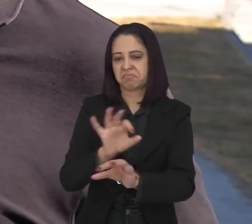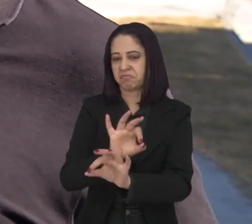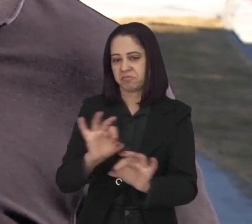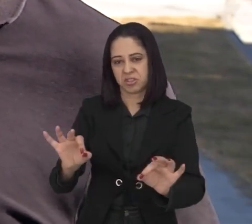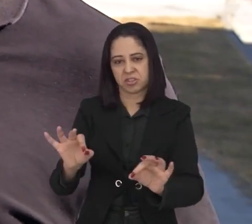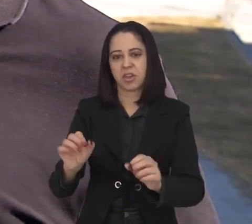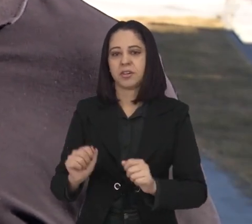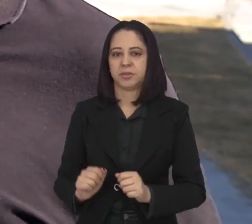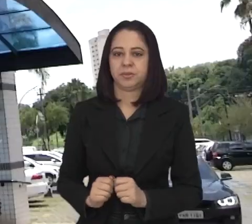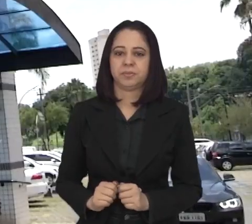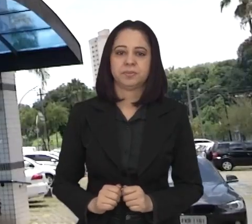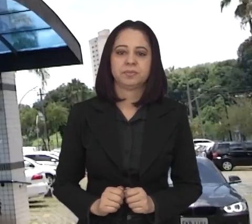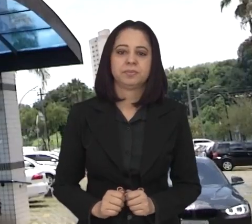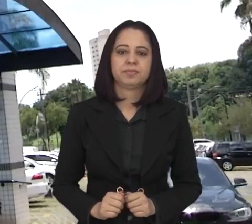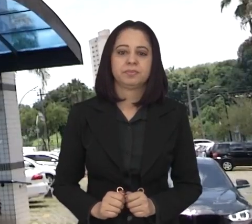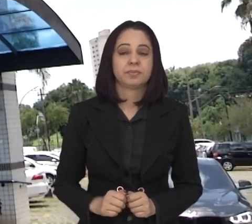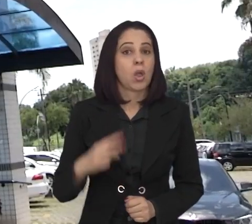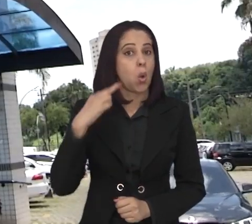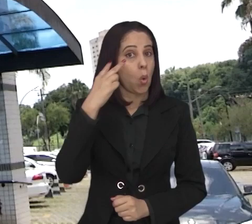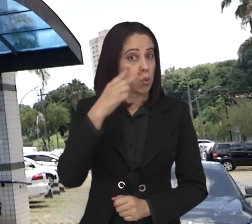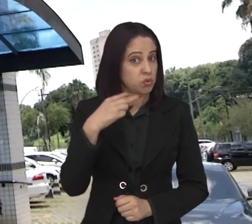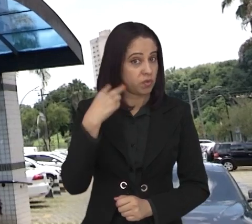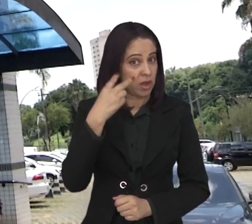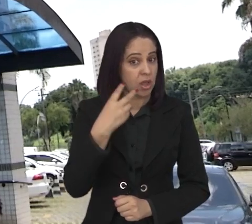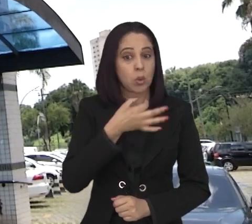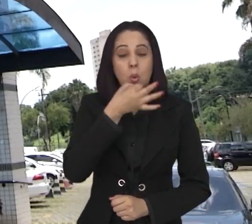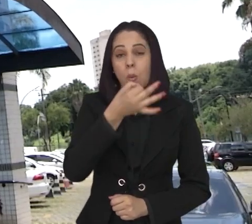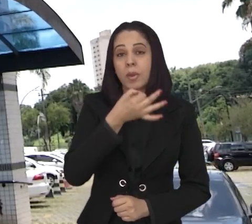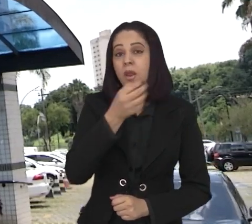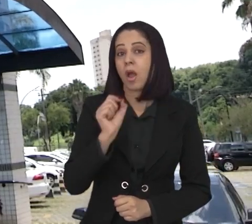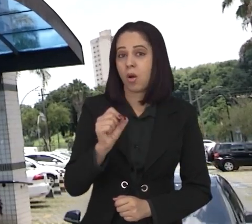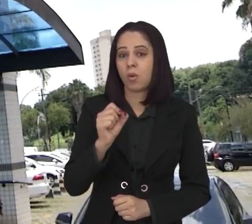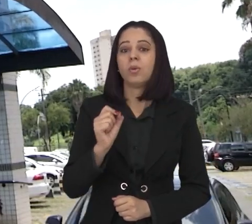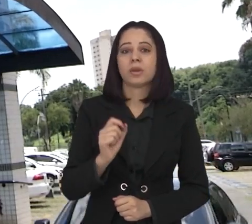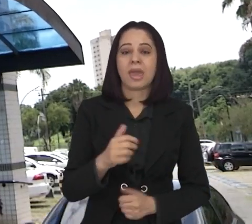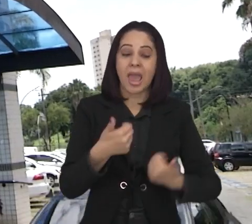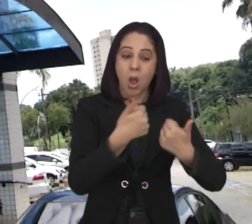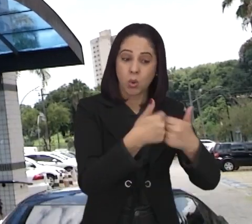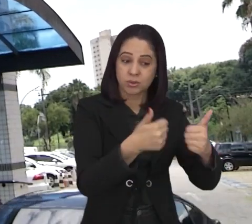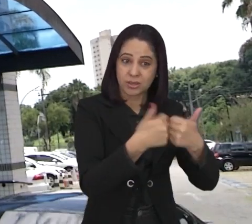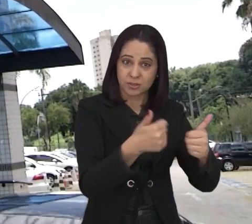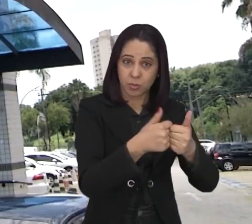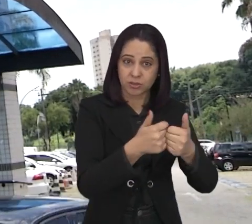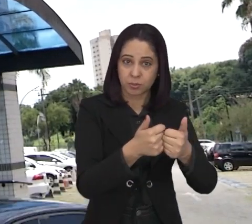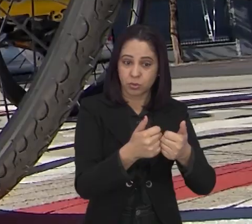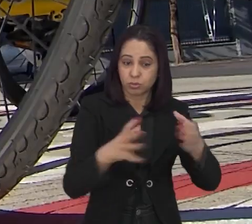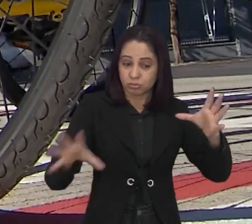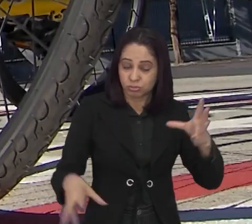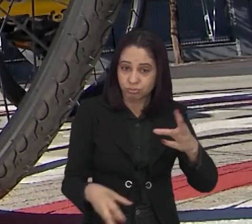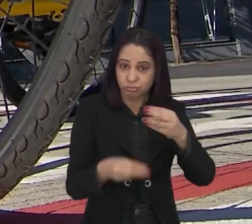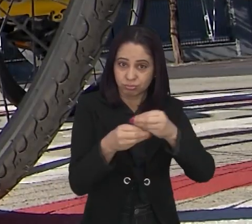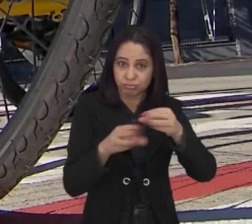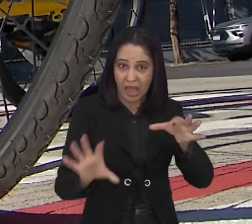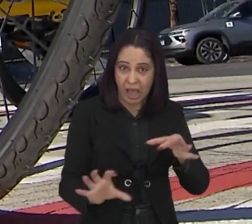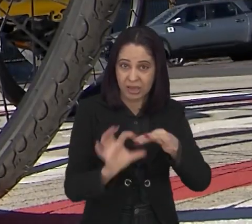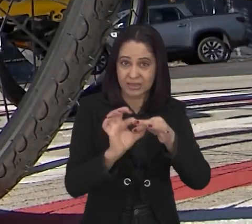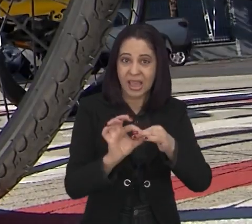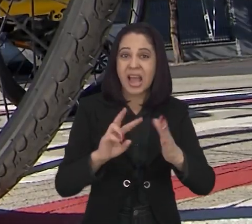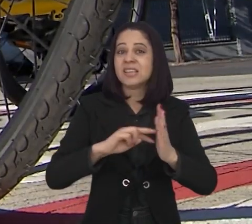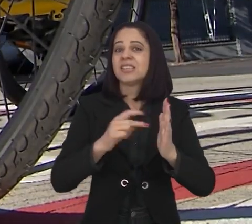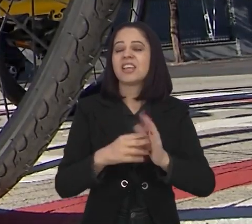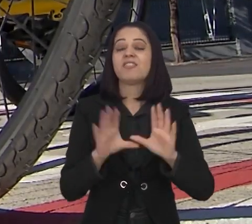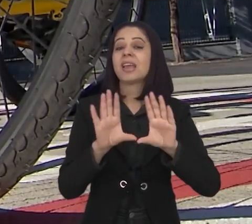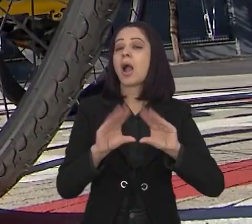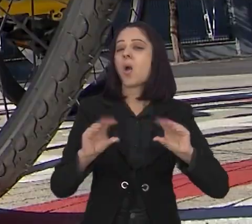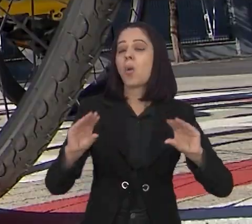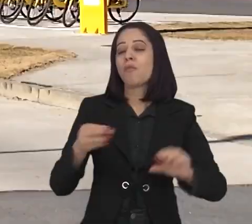acesso ao transporte público. Os vereadores consideram que diversificar o transporte público da cidade oferece mais comodidade